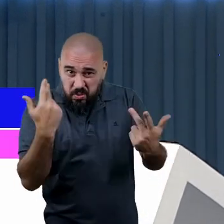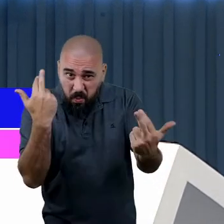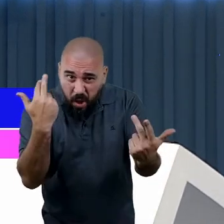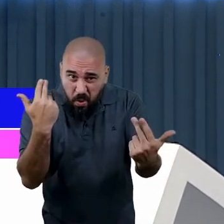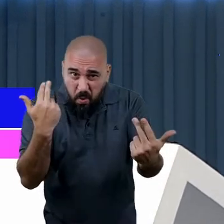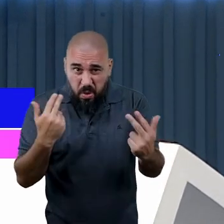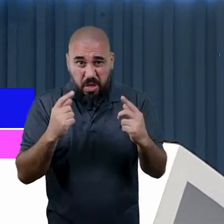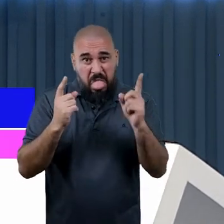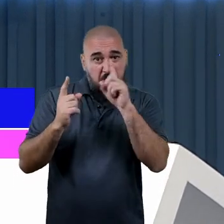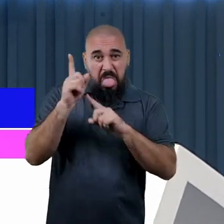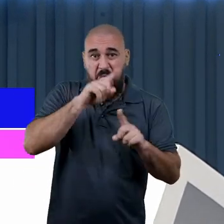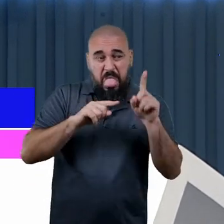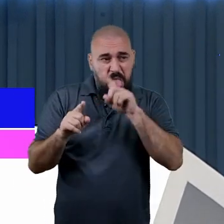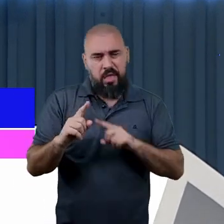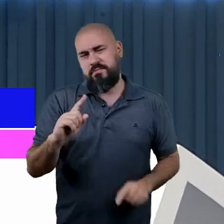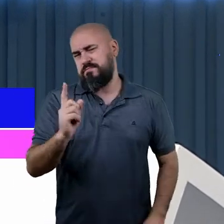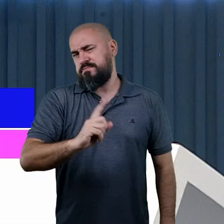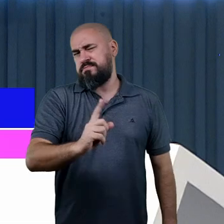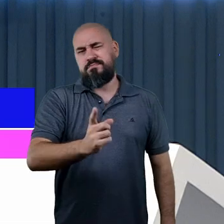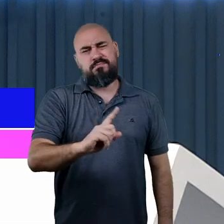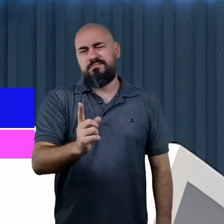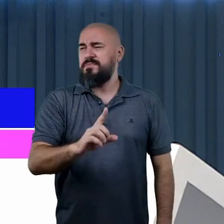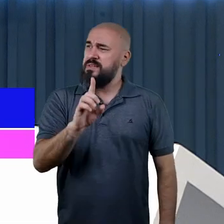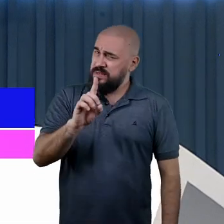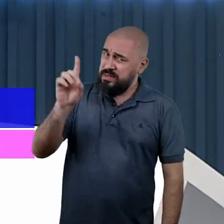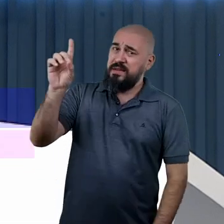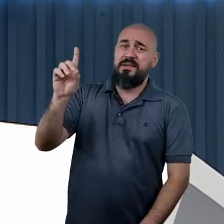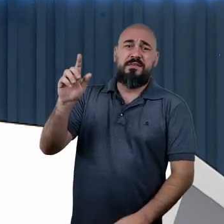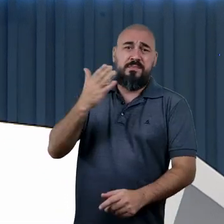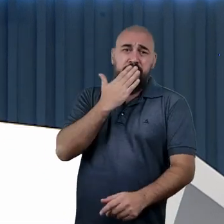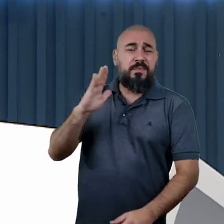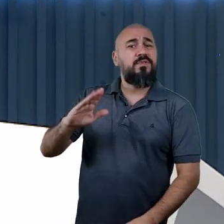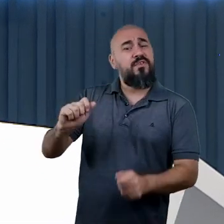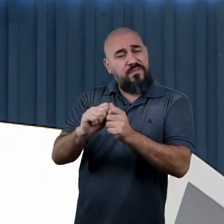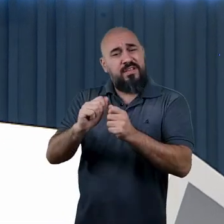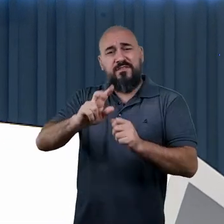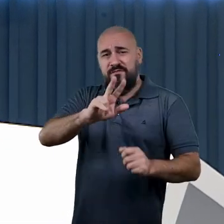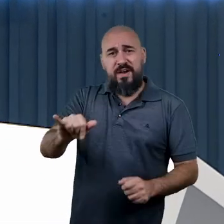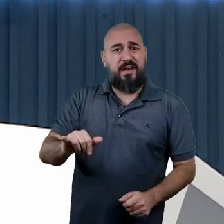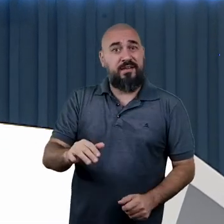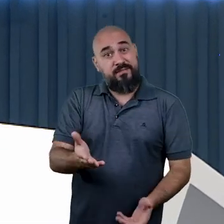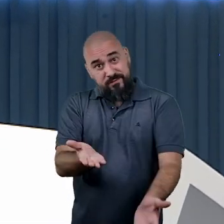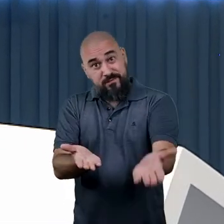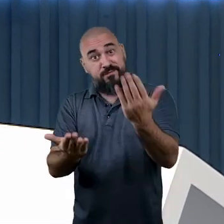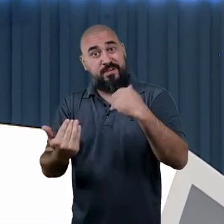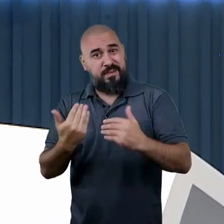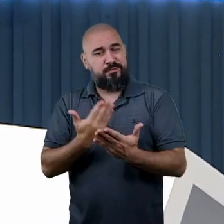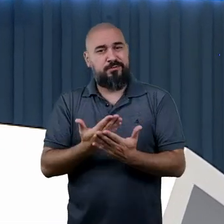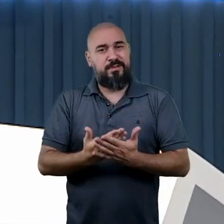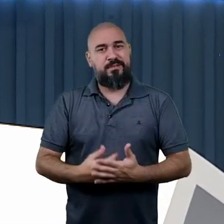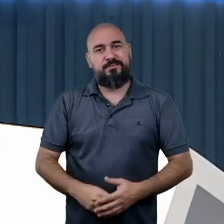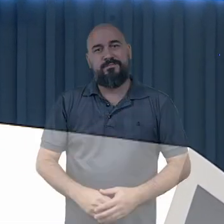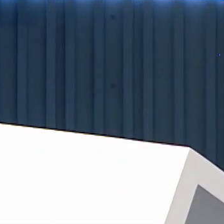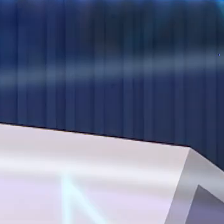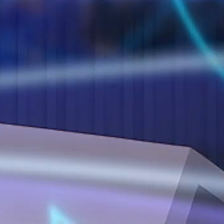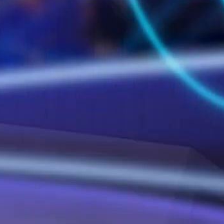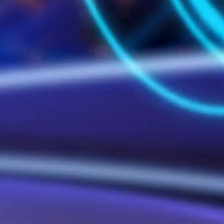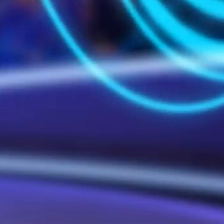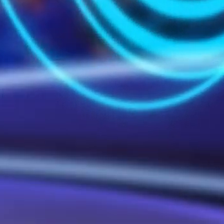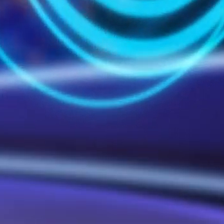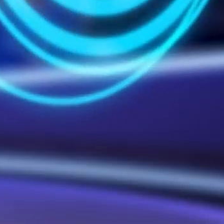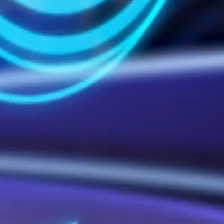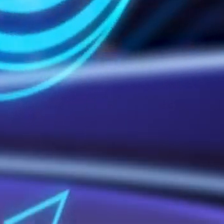fazer, você pode ter certeza que Ele vai fazer. Para entender mais, fica comigo, Arena do Futuro começa agora.